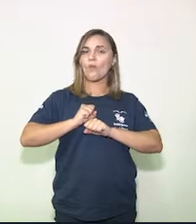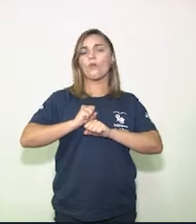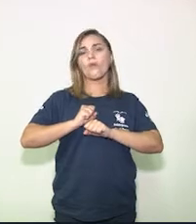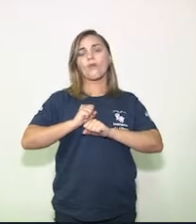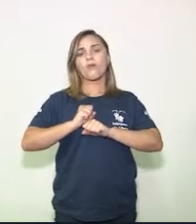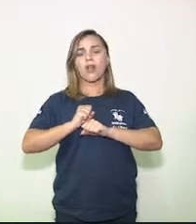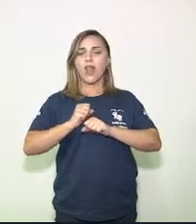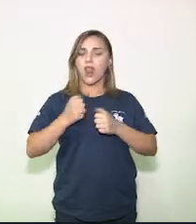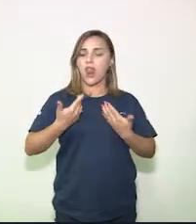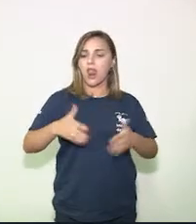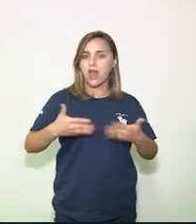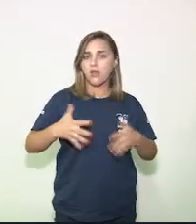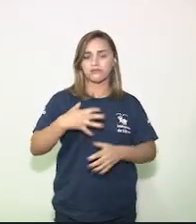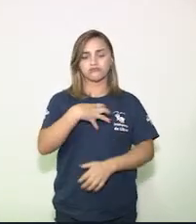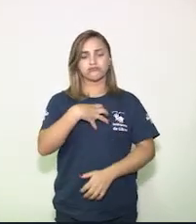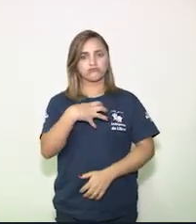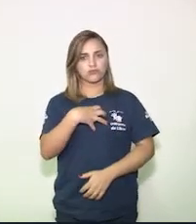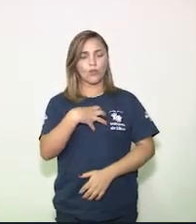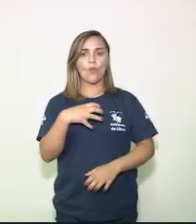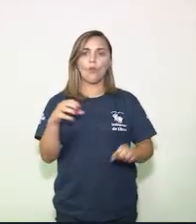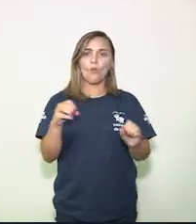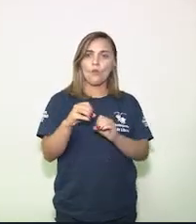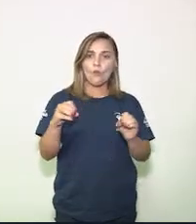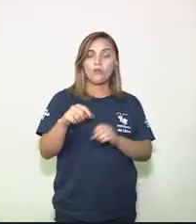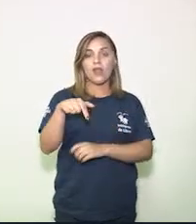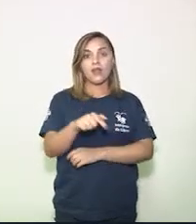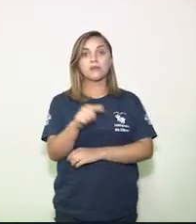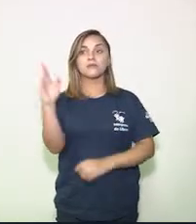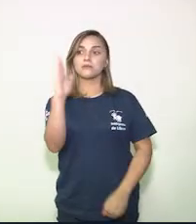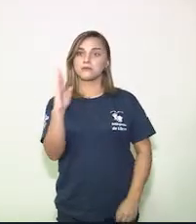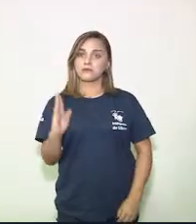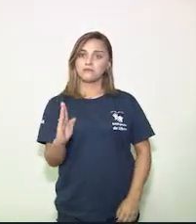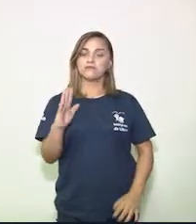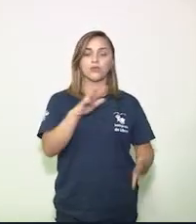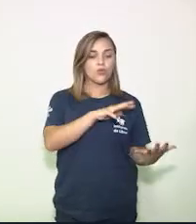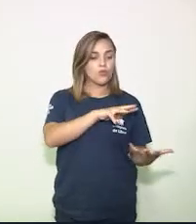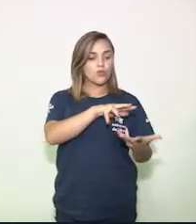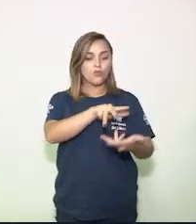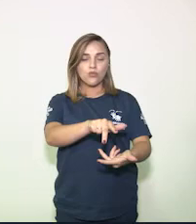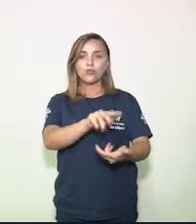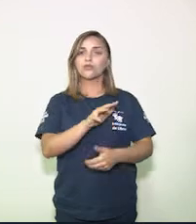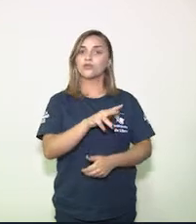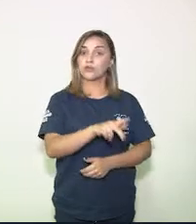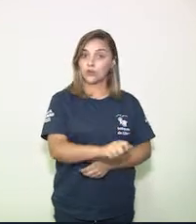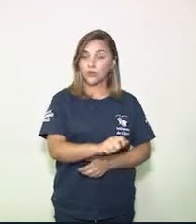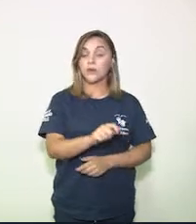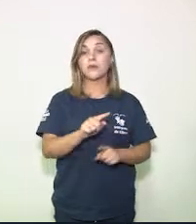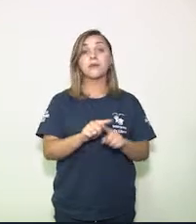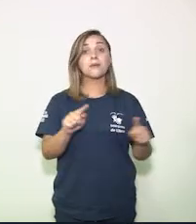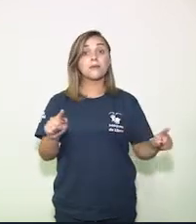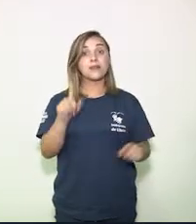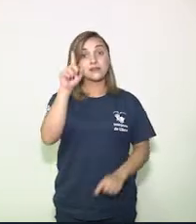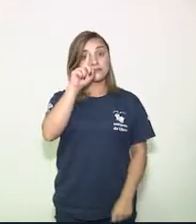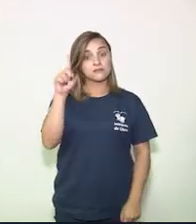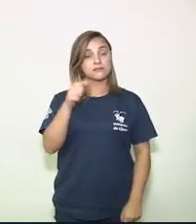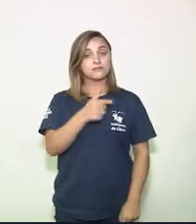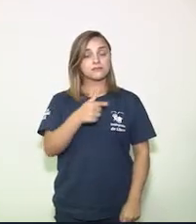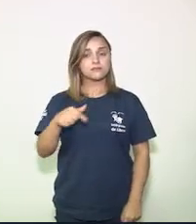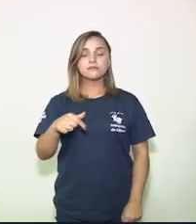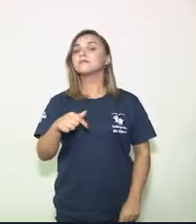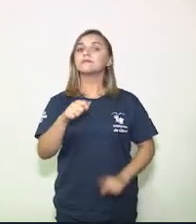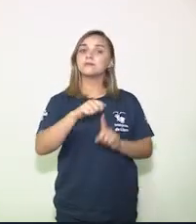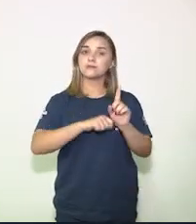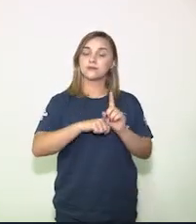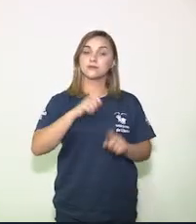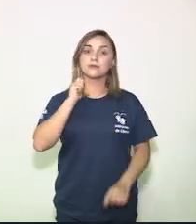notificada, não só em São Paulo, como no Brasil, como no mundo. Ocorre que, após um alerta, em 27 de